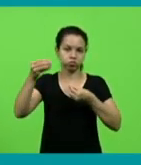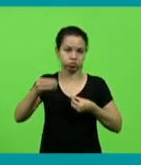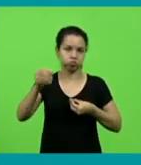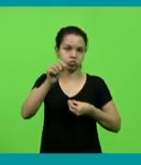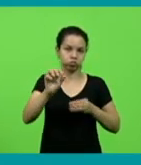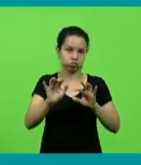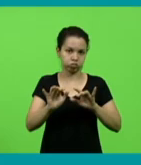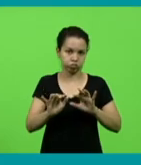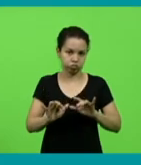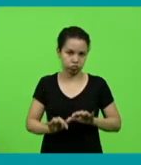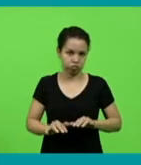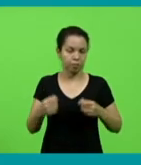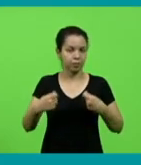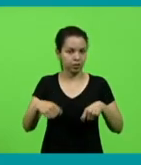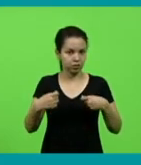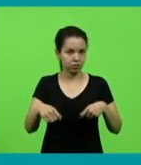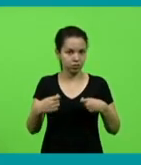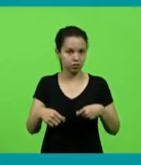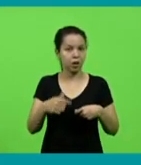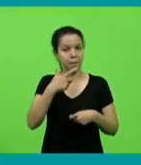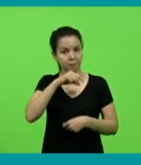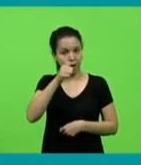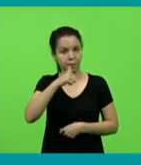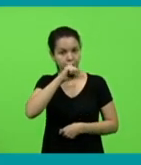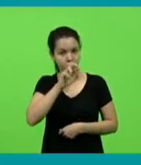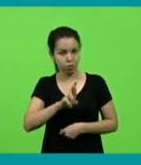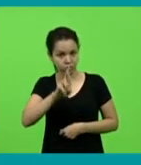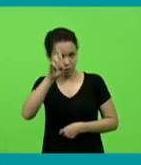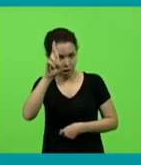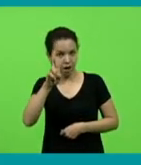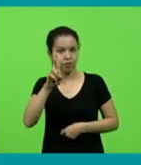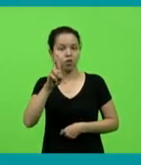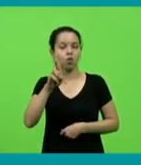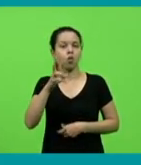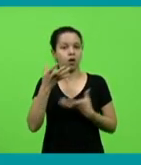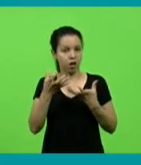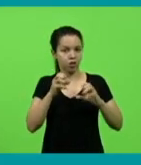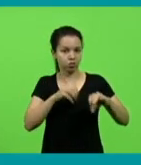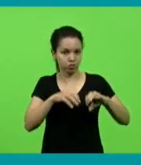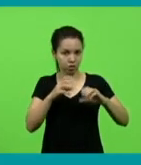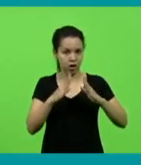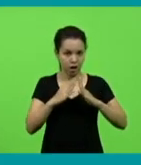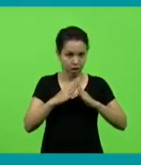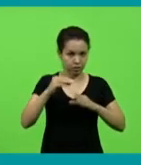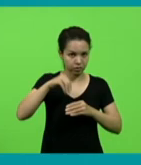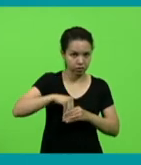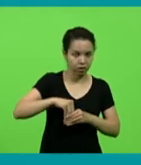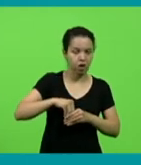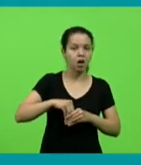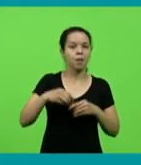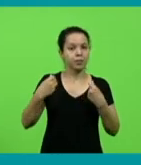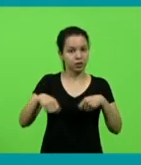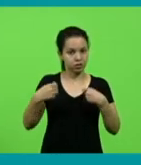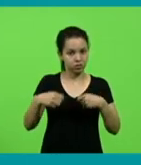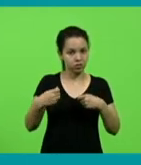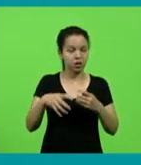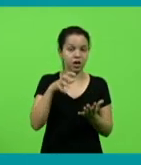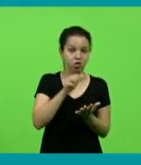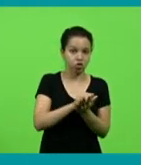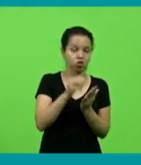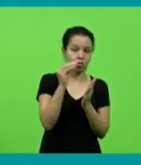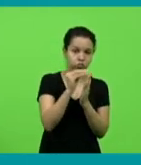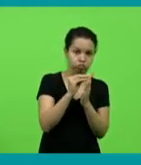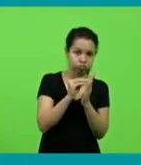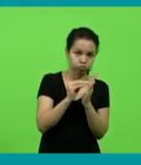ou responsáveis que optam pela educação devem manter registros das atividades pedagógicas desenvolvidas